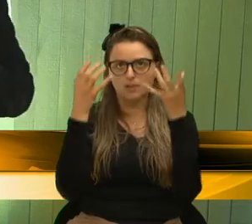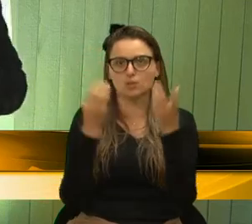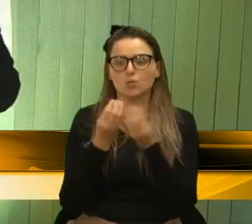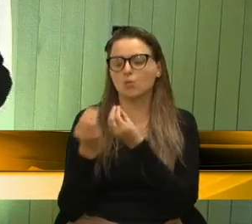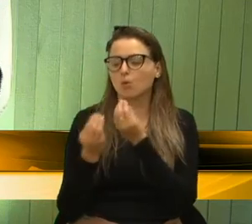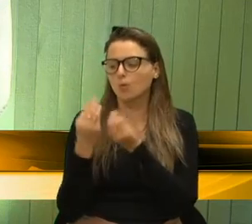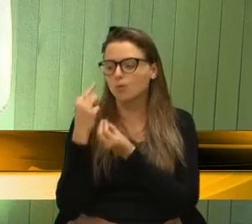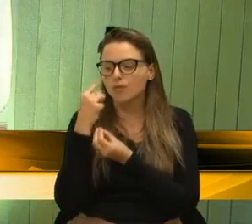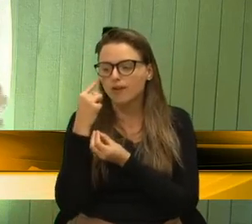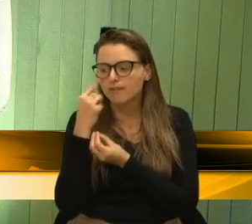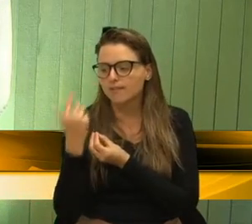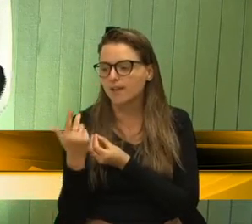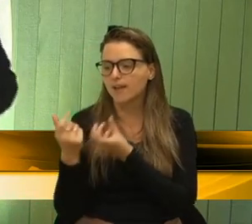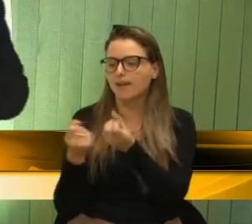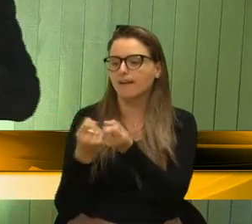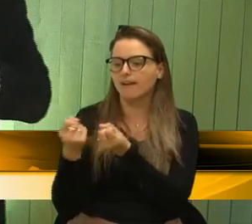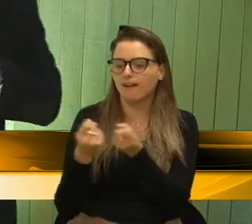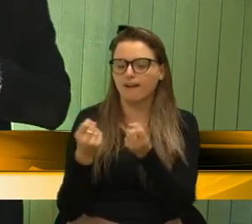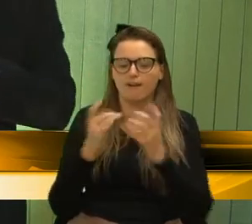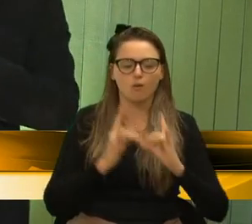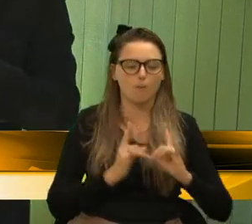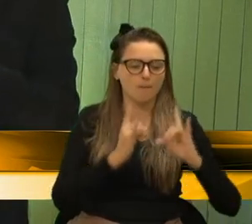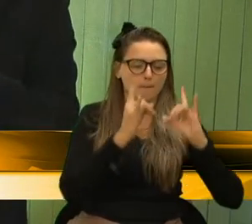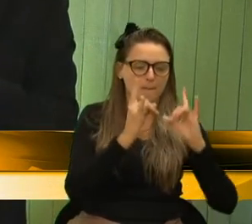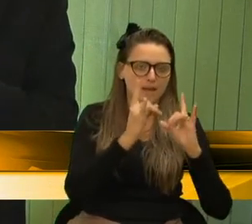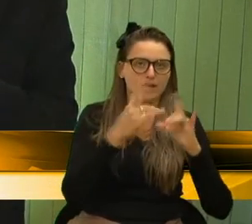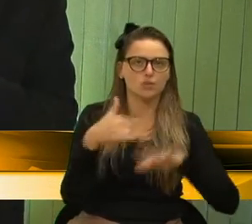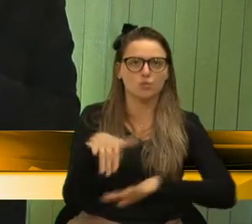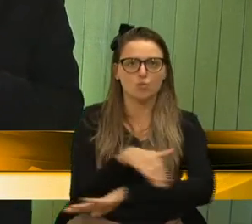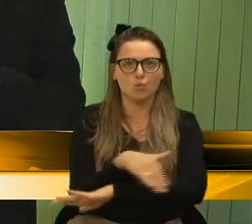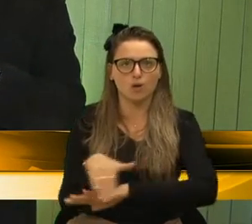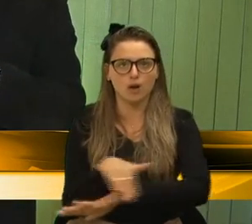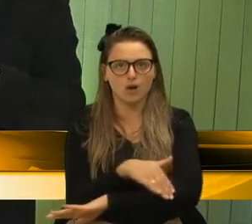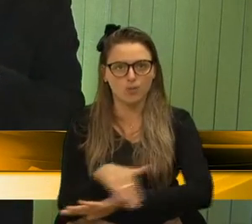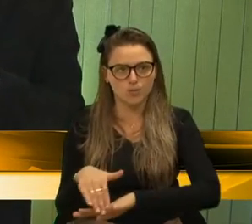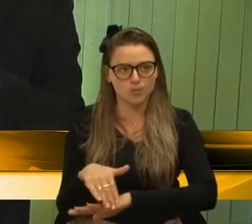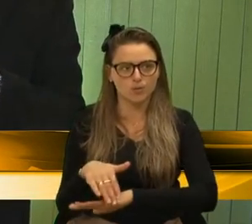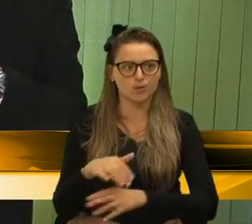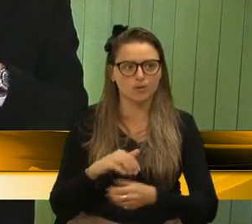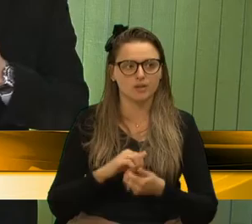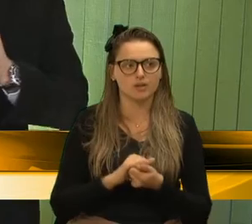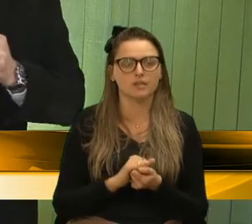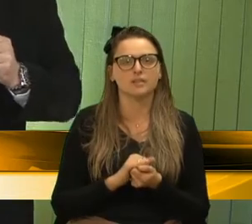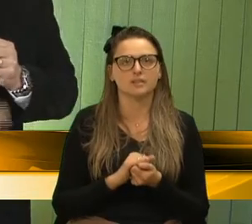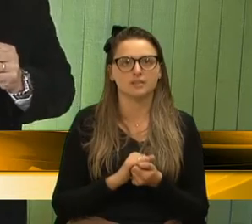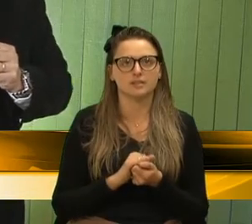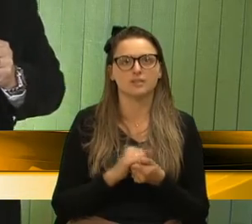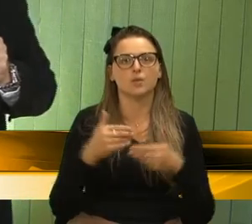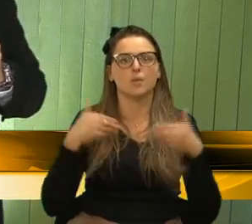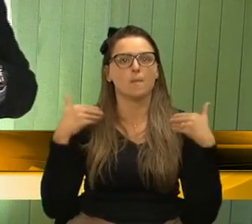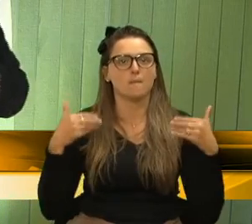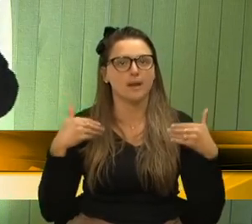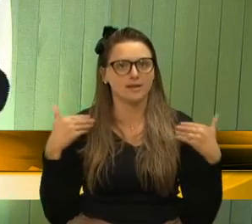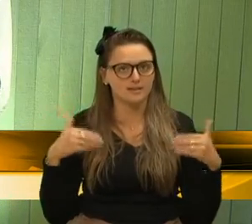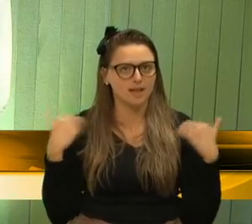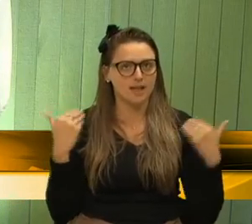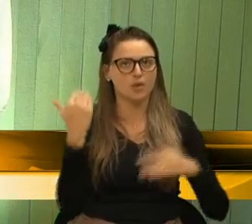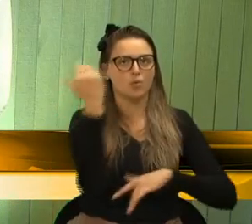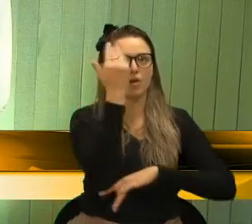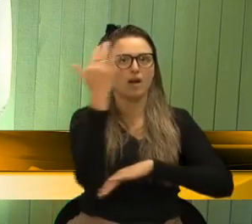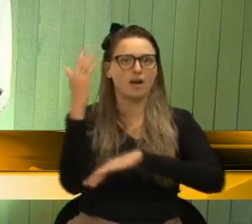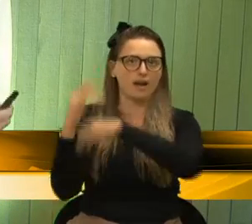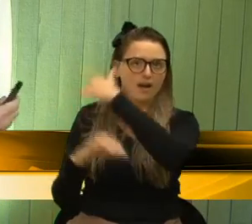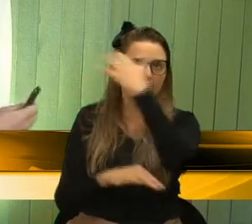né, com pessoas, com edificações, com a via pública, com passeios, as árvores, sinais